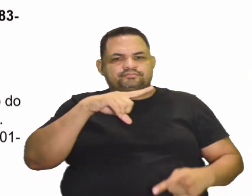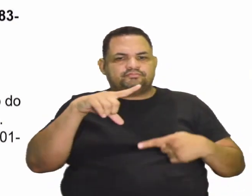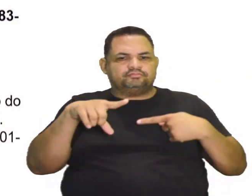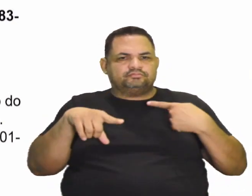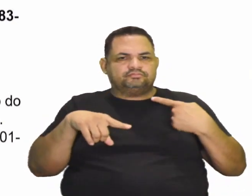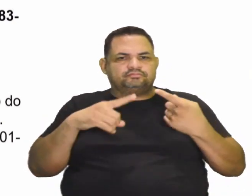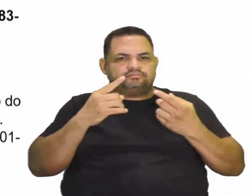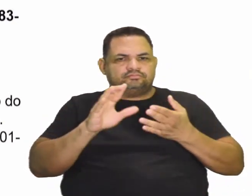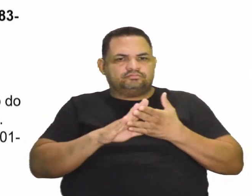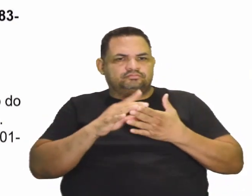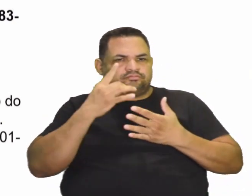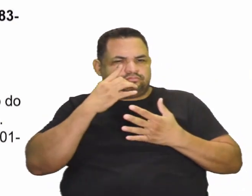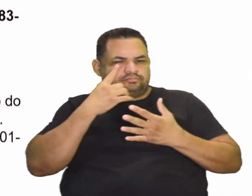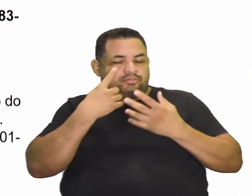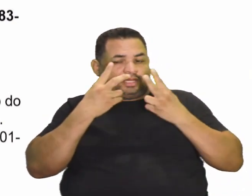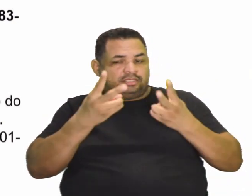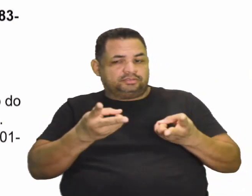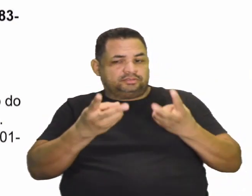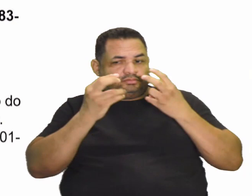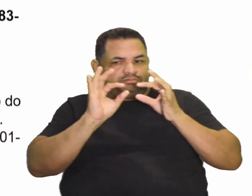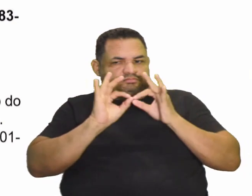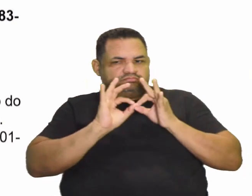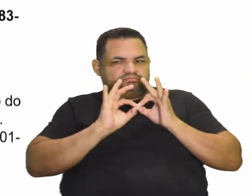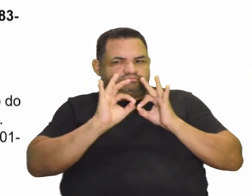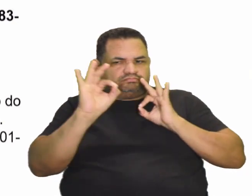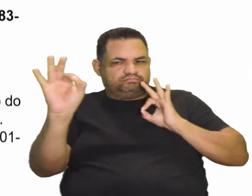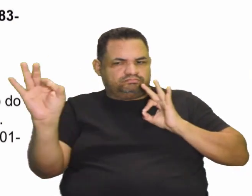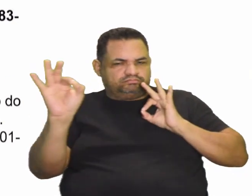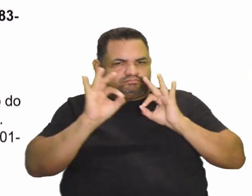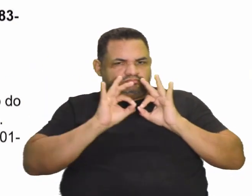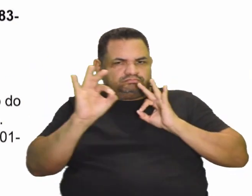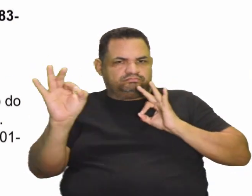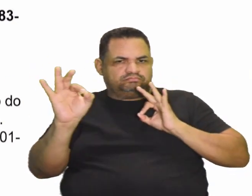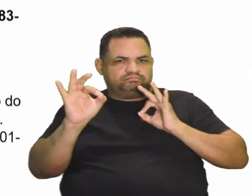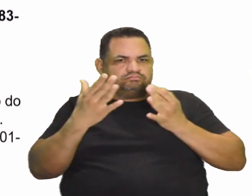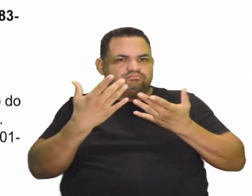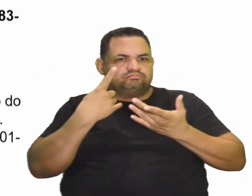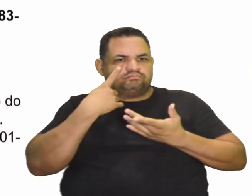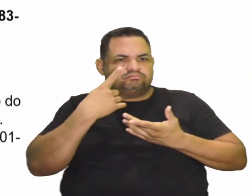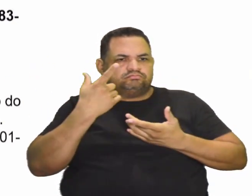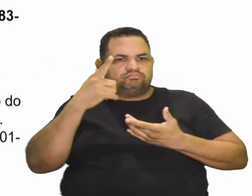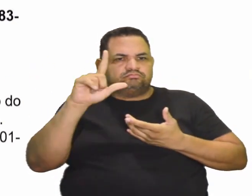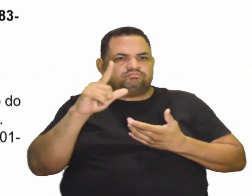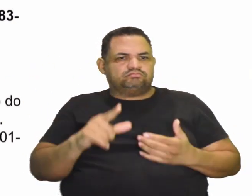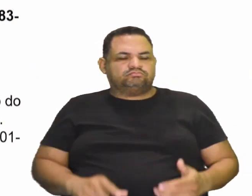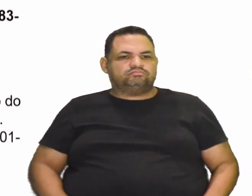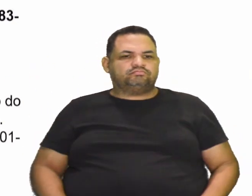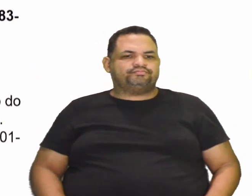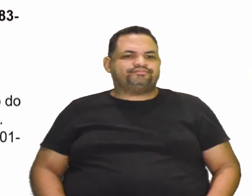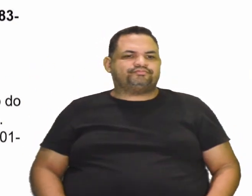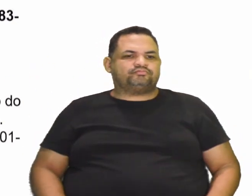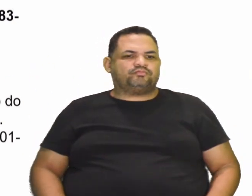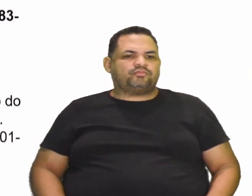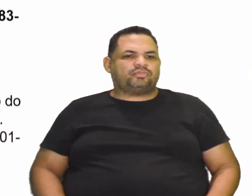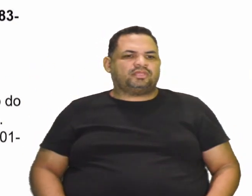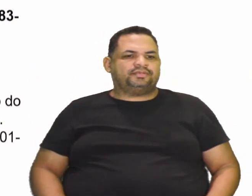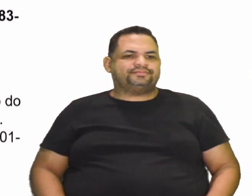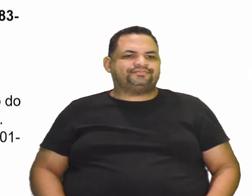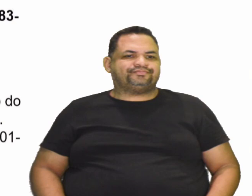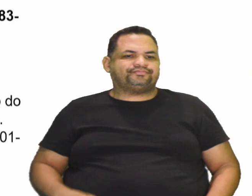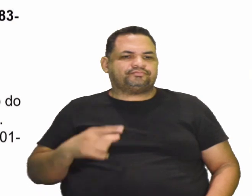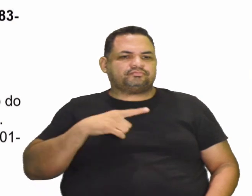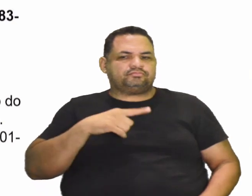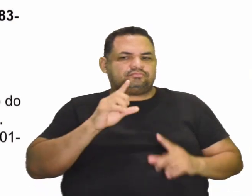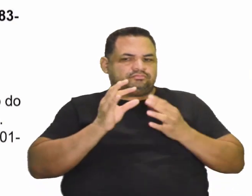visão de distância, como, por exemplo, vou mostrar uma outra obra, aqui nós podemos ter uma visão de distância,